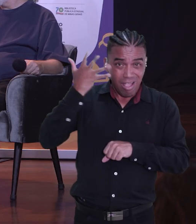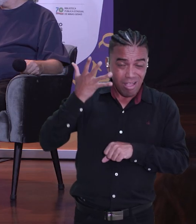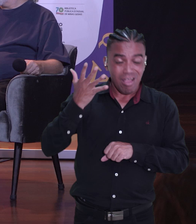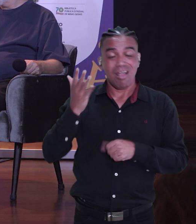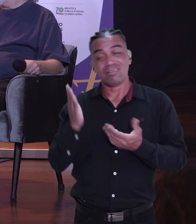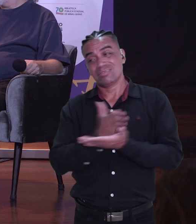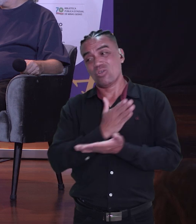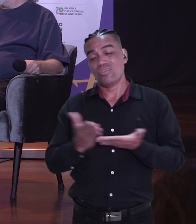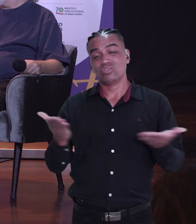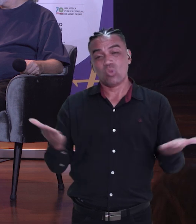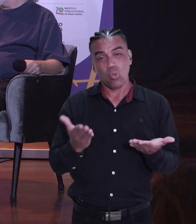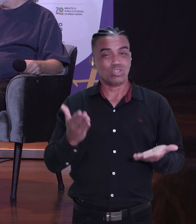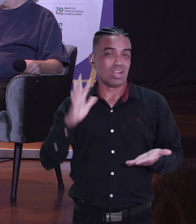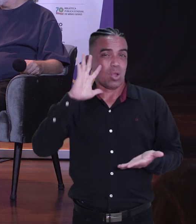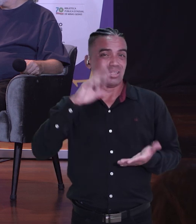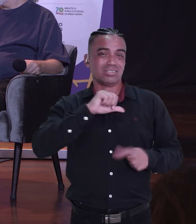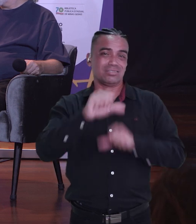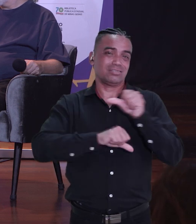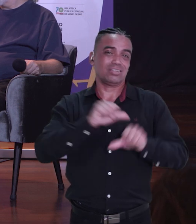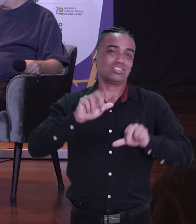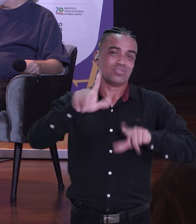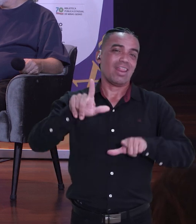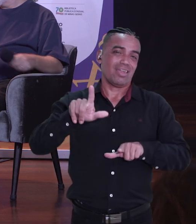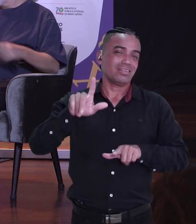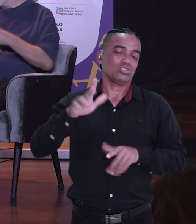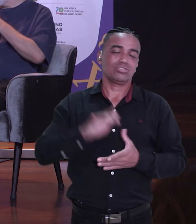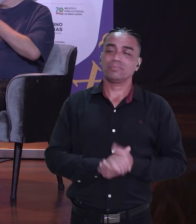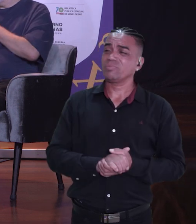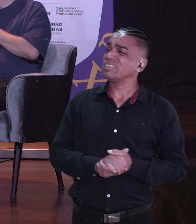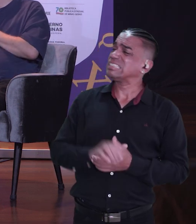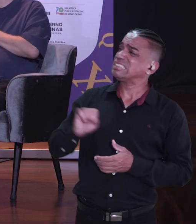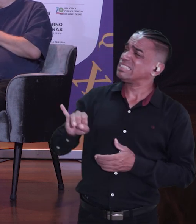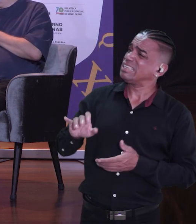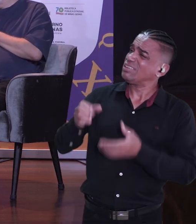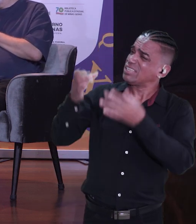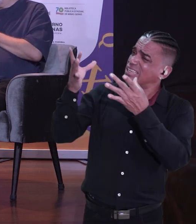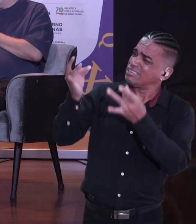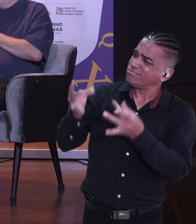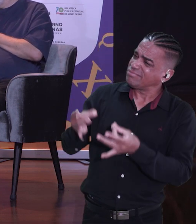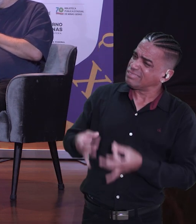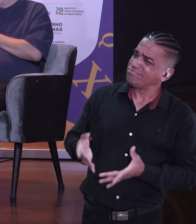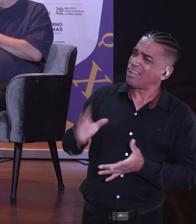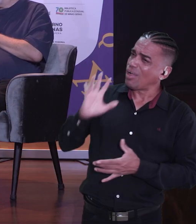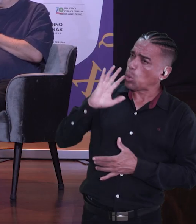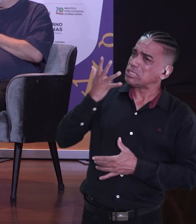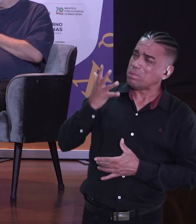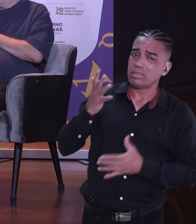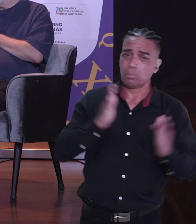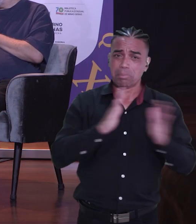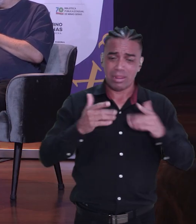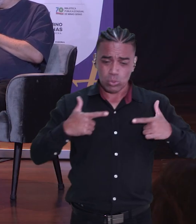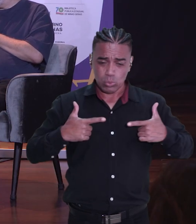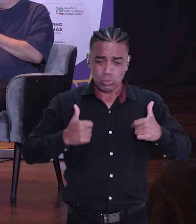assim, talvez muitas coisas que acontecem no presente pudessem ter sido evitadas. Se tivesse de descrever um pouquinho essa